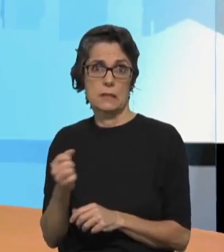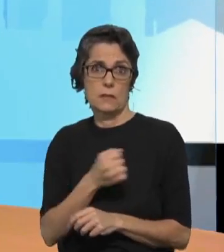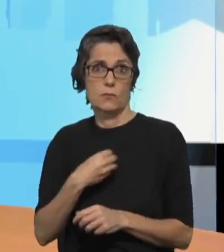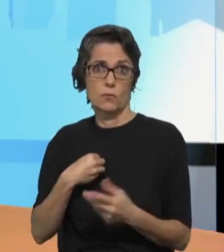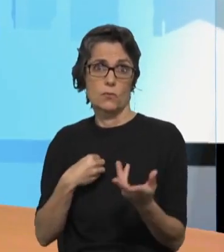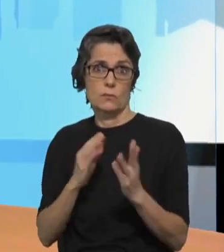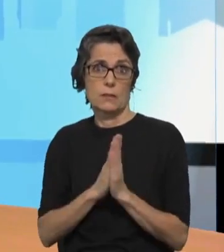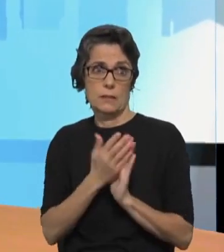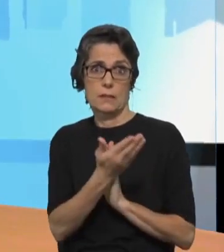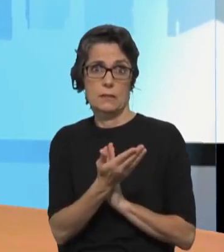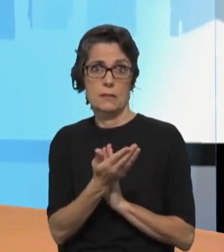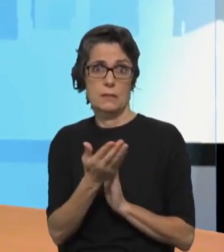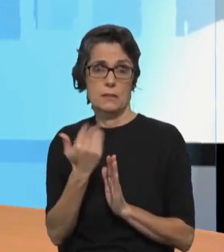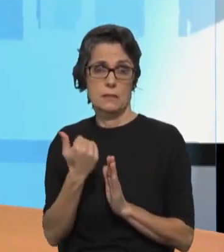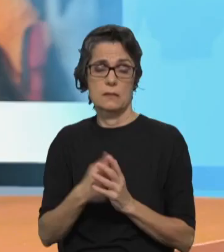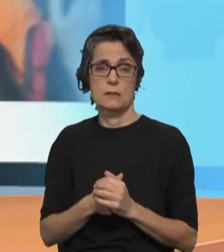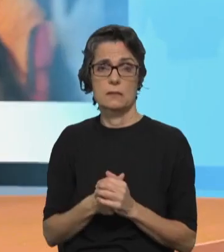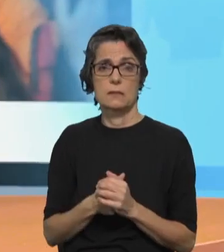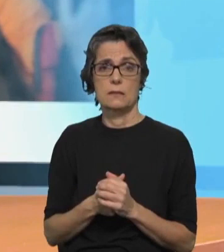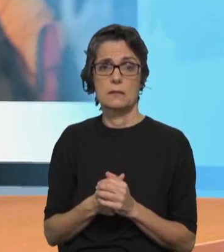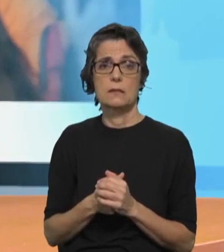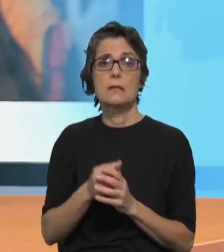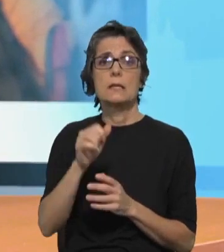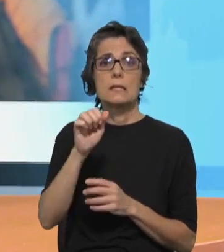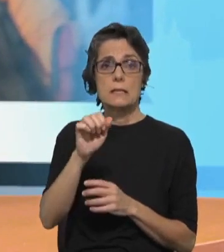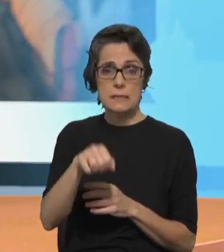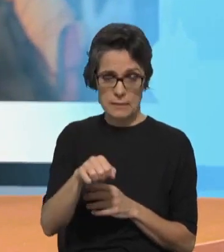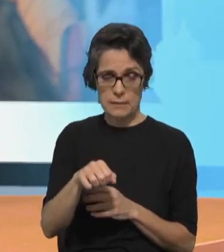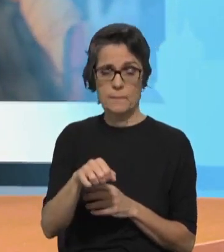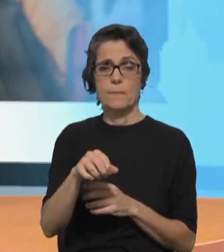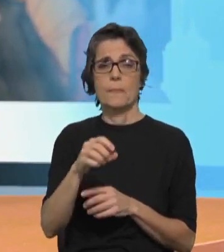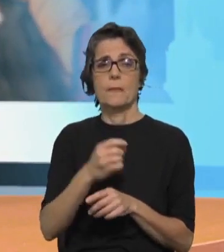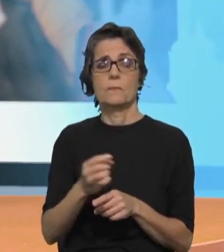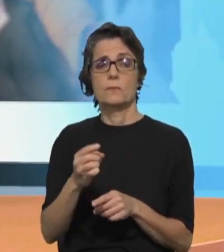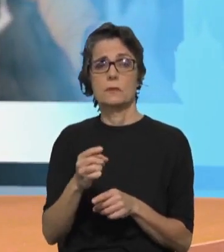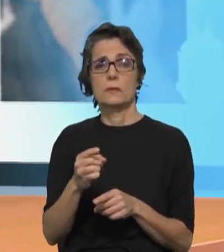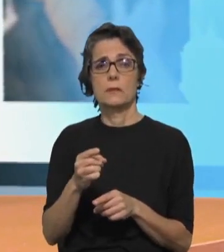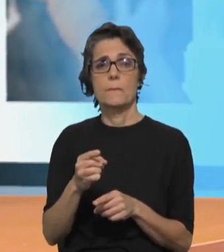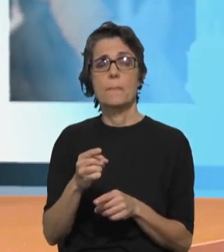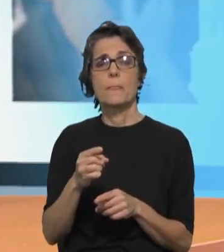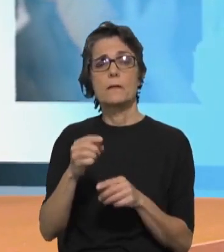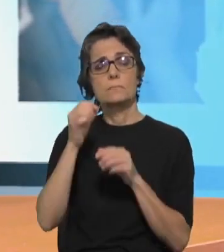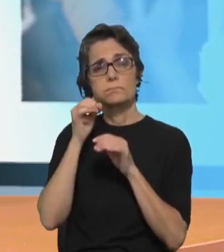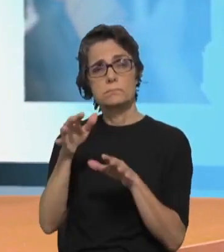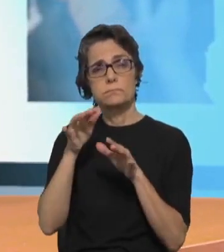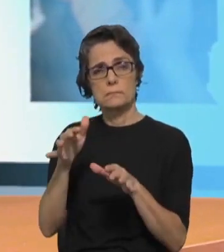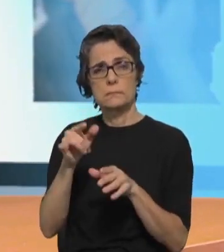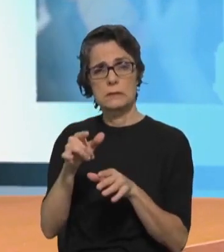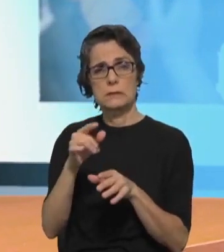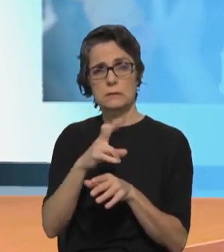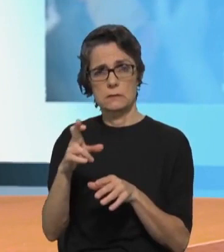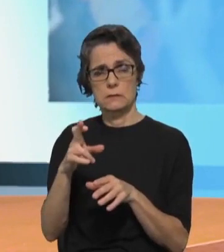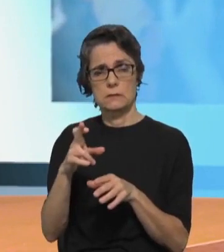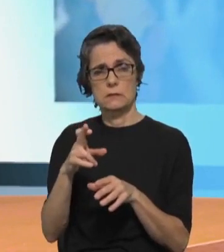da Igreja e do Patriarcado de Lisboa. Em relação, de facto, até às emissões que são produzidas depois da restituição, portanto, estamos a falar da segunda metade